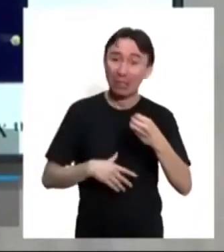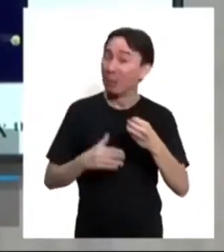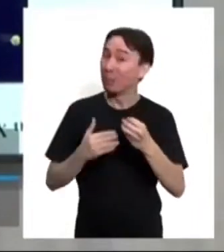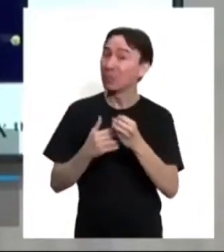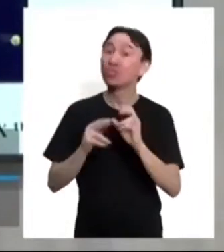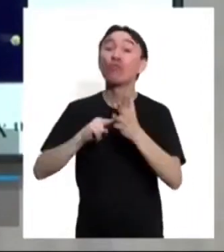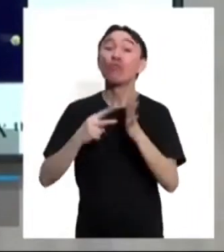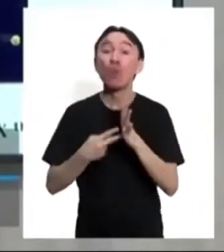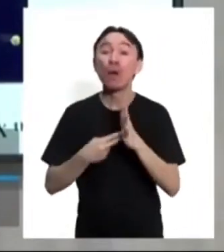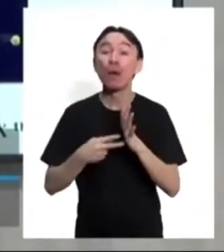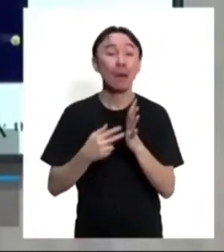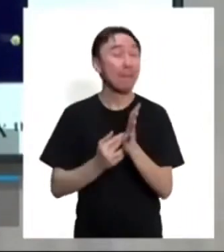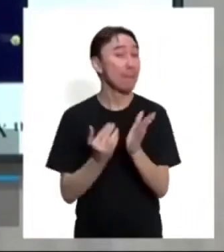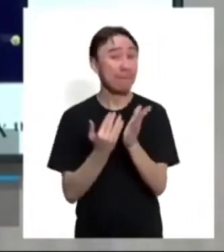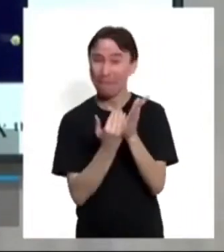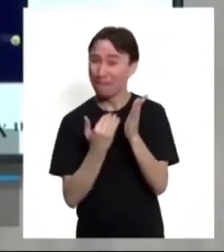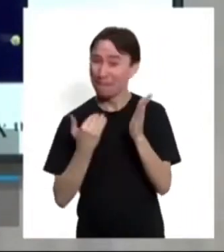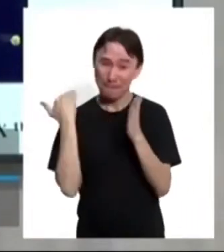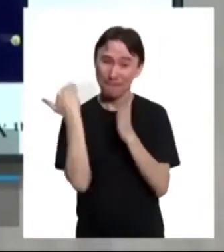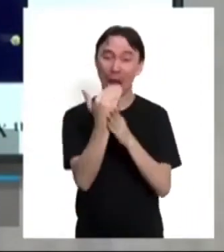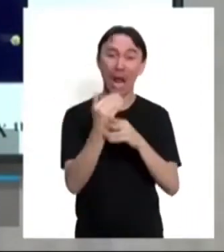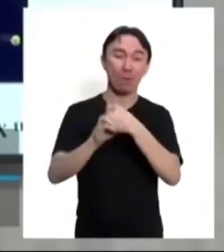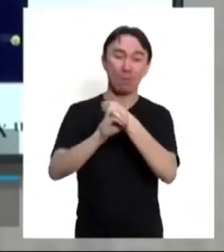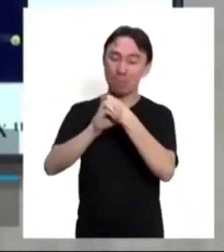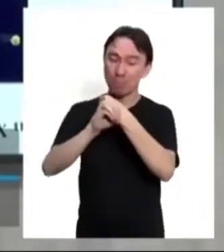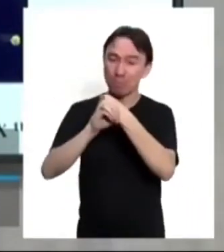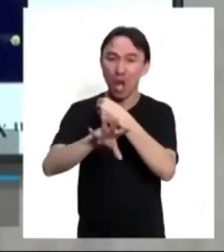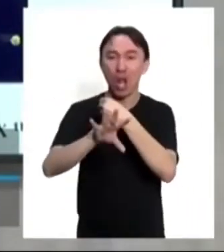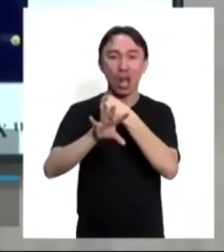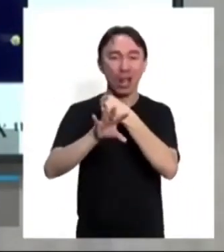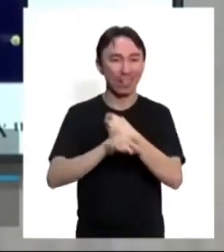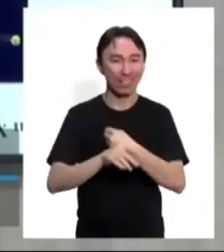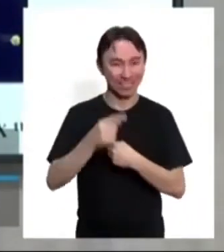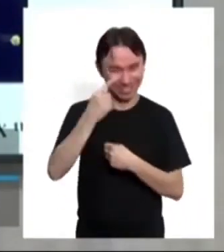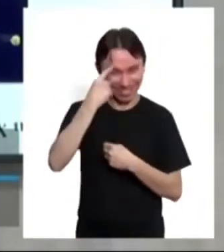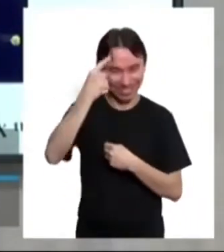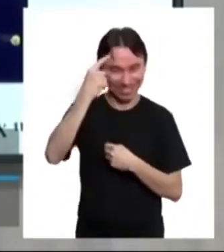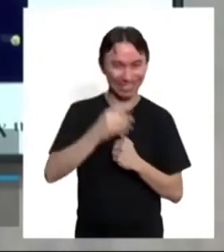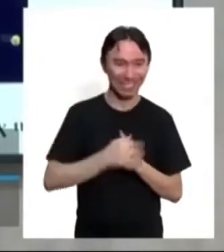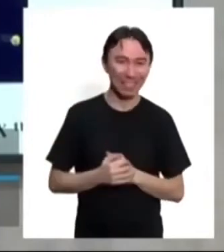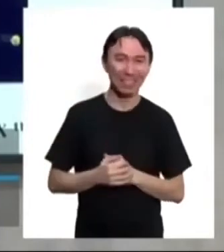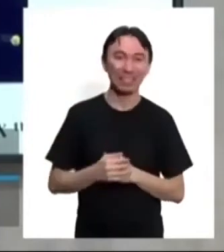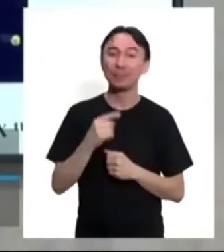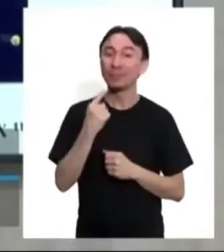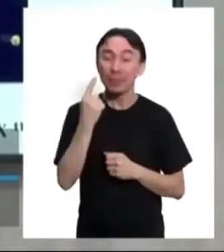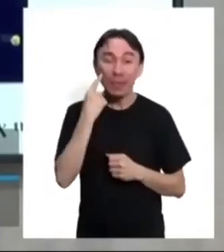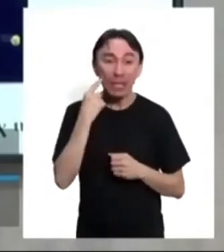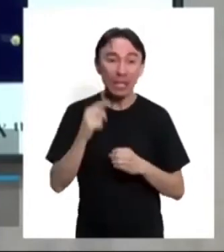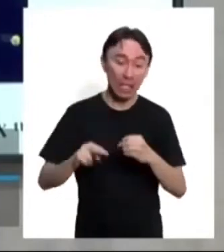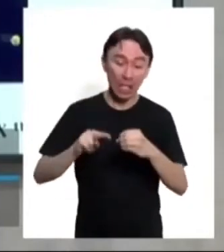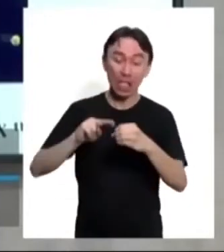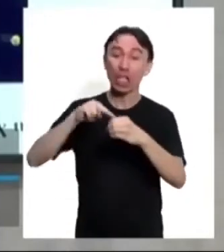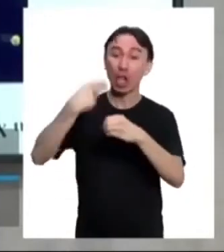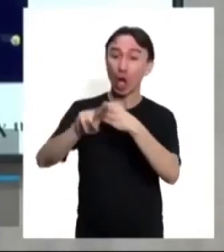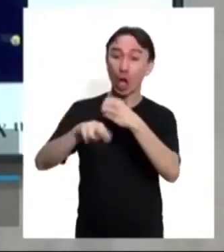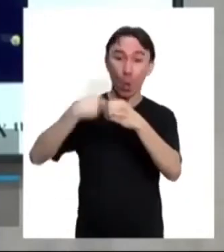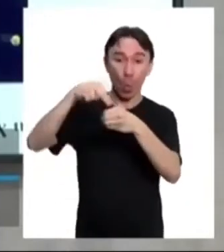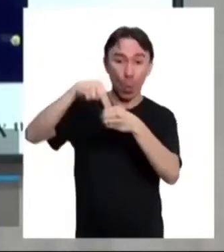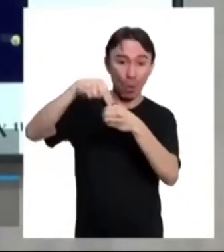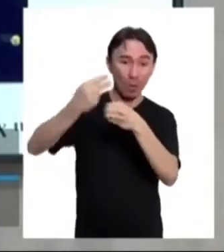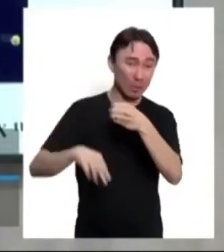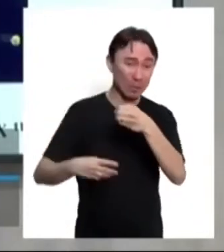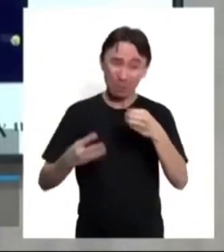radiação nele. Nem todo elemento é radioativo, mas pode se tornar. Então, a hora que o nêutron bombardeou o césio, ele ficou